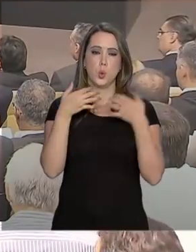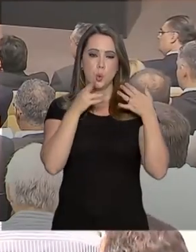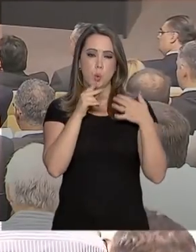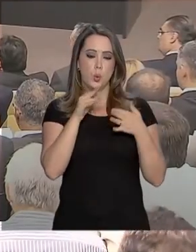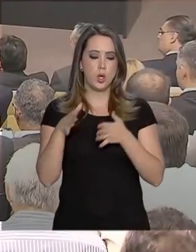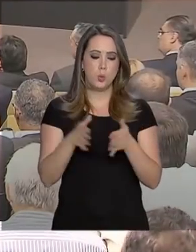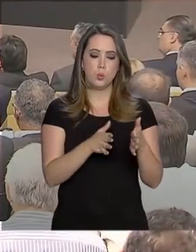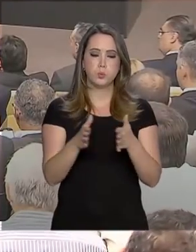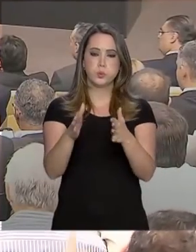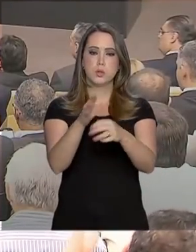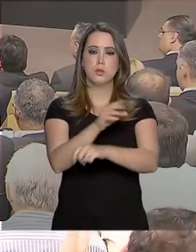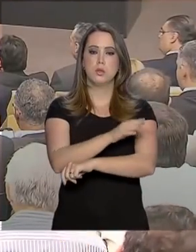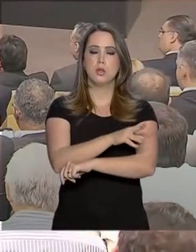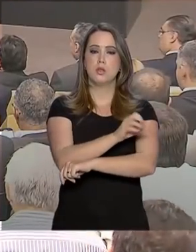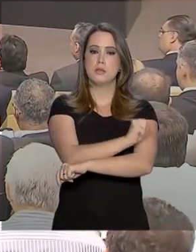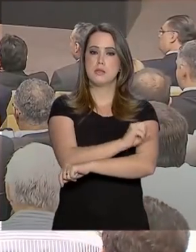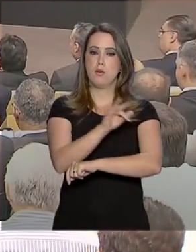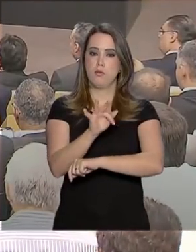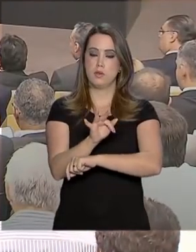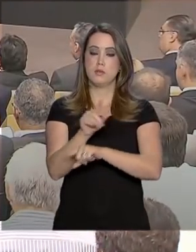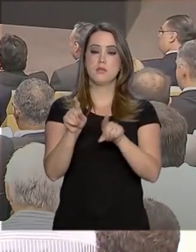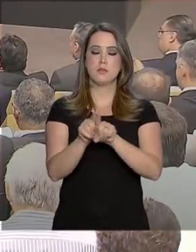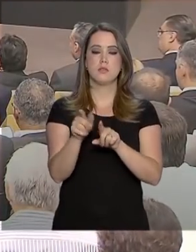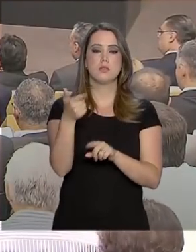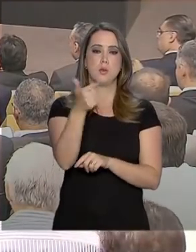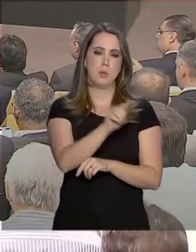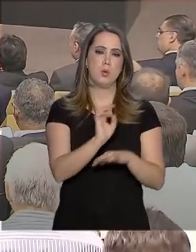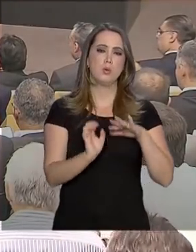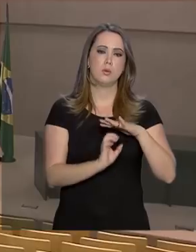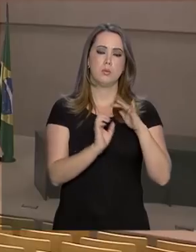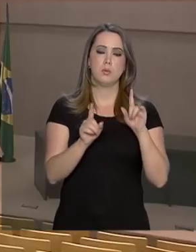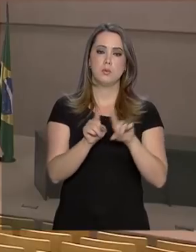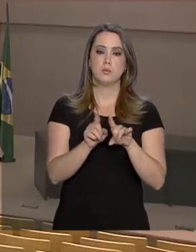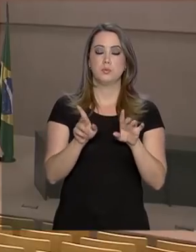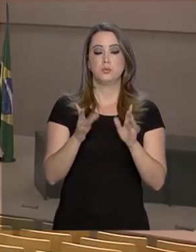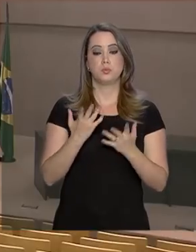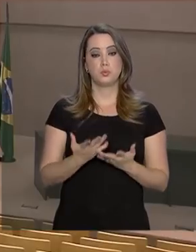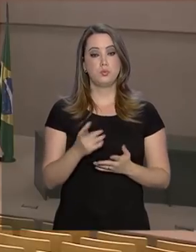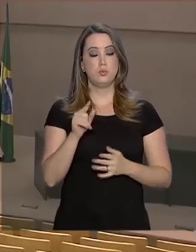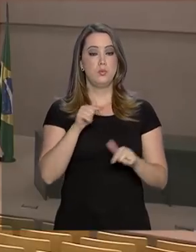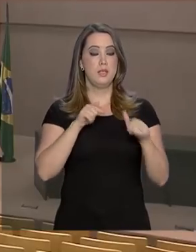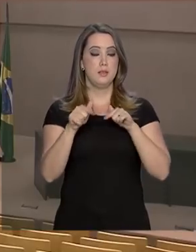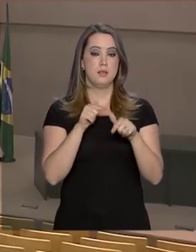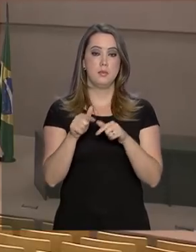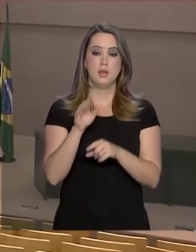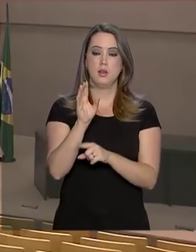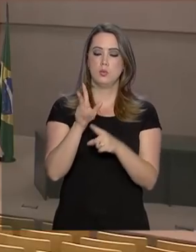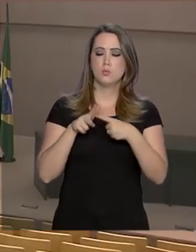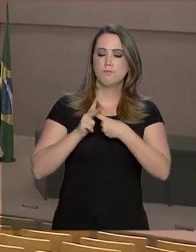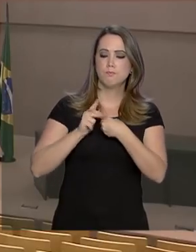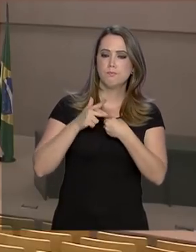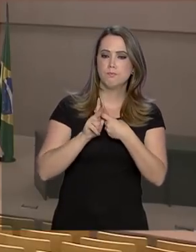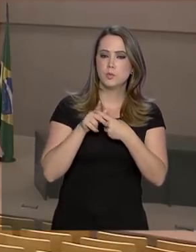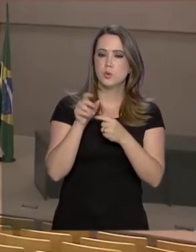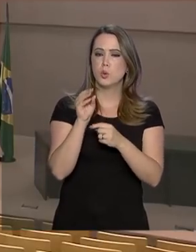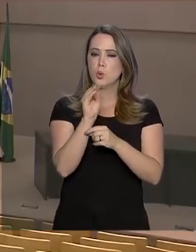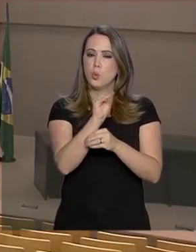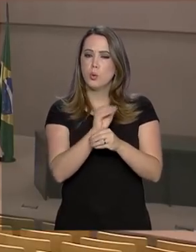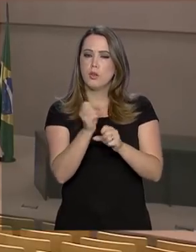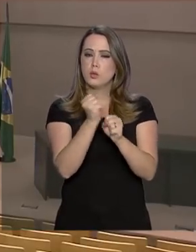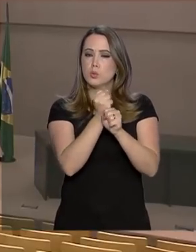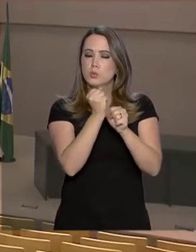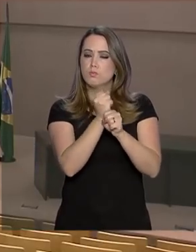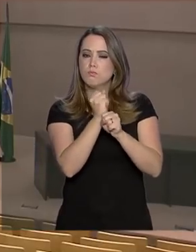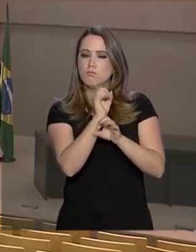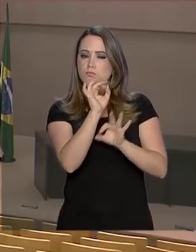de nós departamento Nacional de obras e saneamento além de trabalhar na reabilitação dessas estruturas o